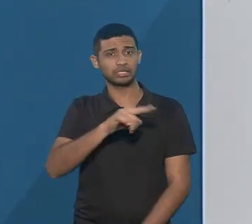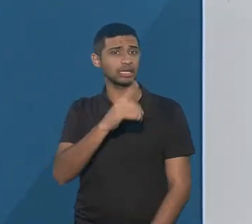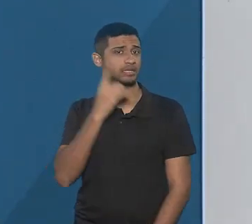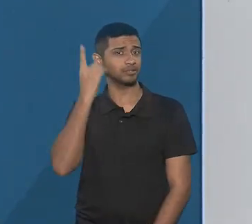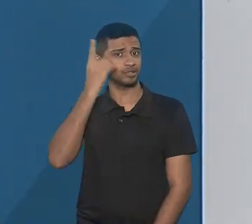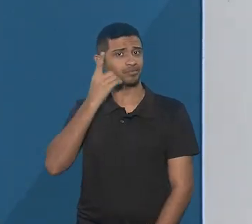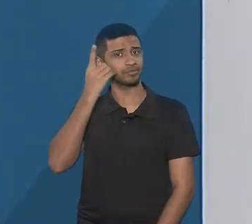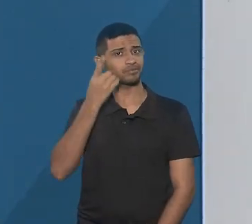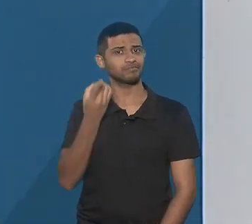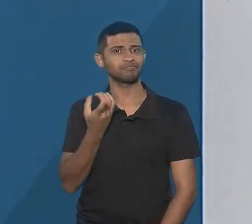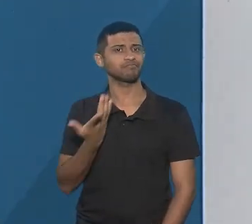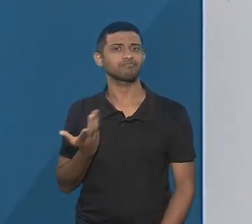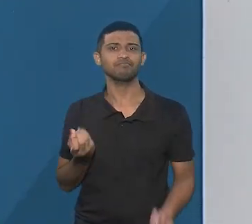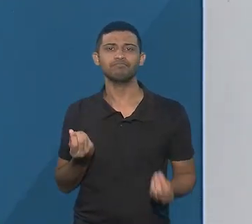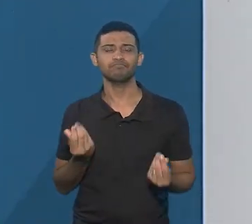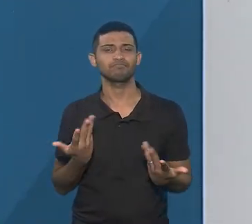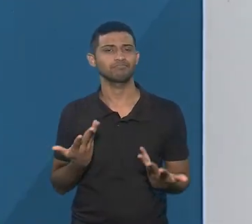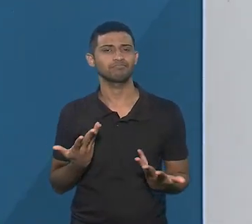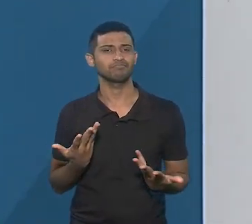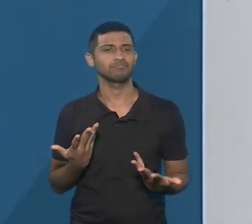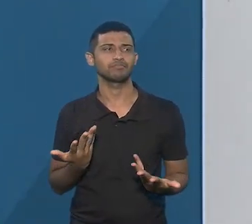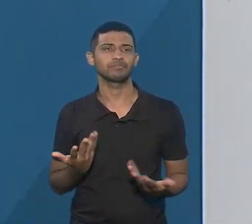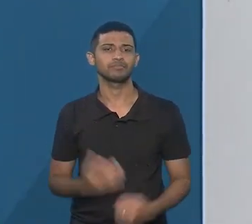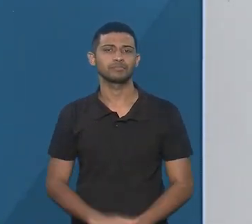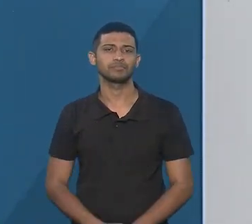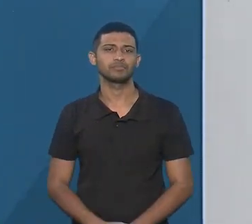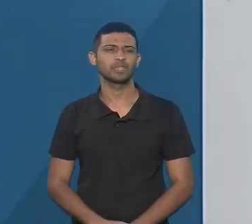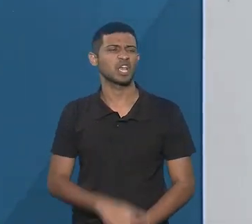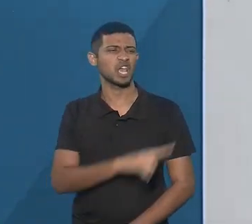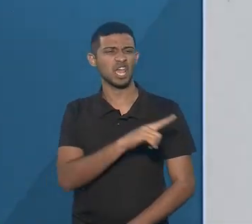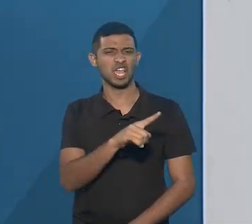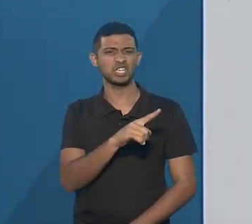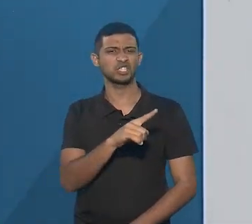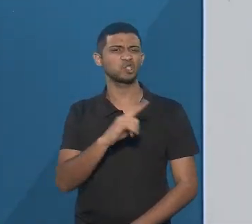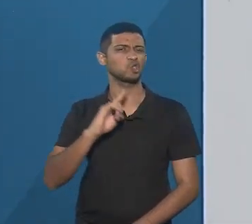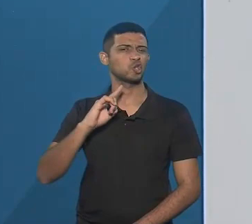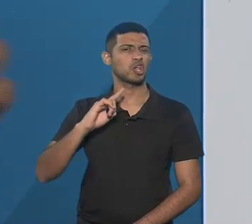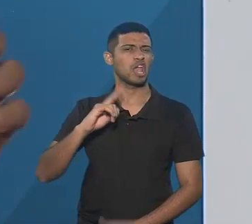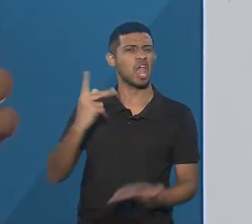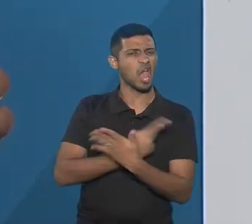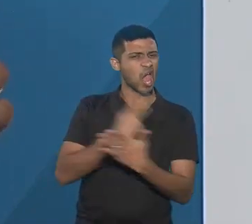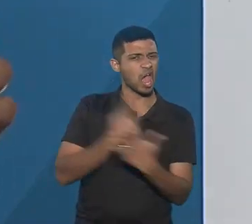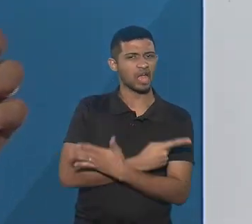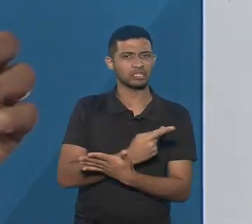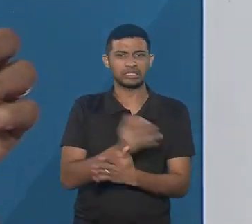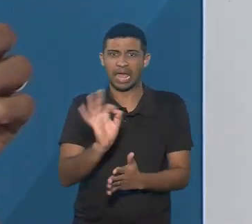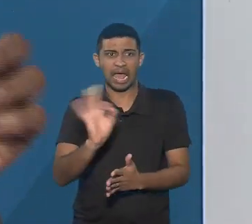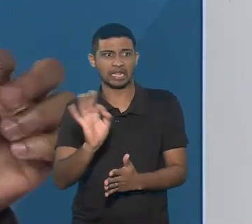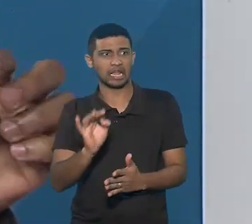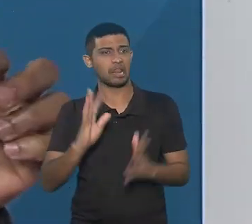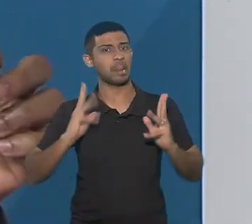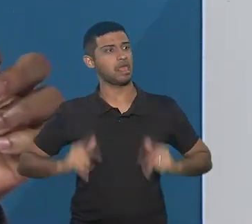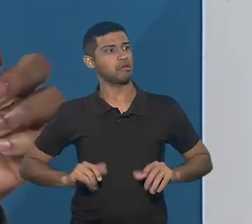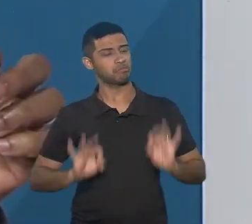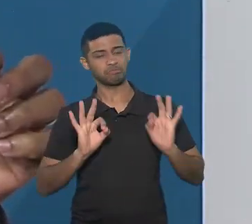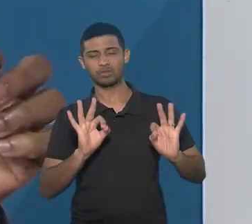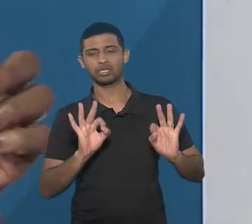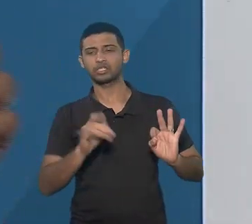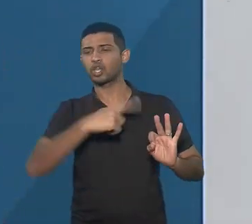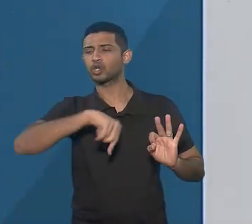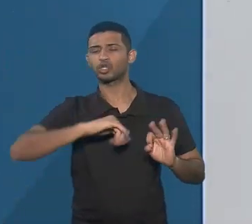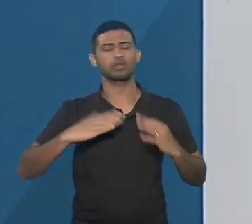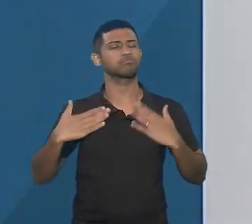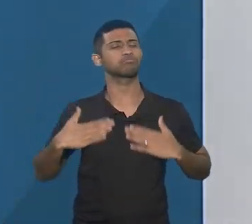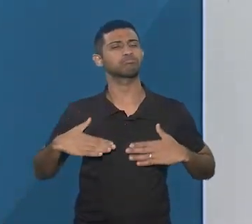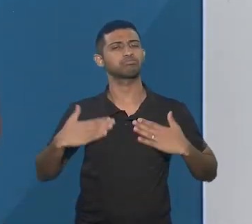por pessoas, por deputados, que não têm nenhum tipo de mancha na sua ficha. Então,